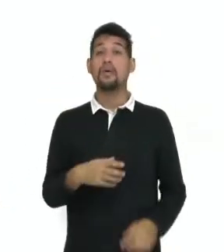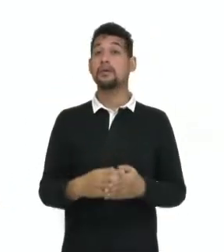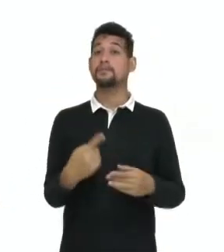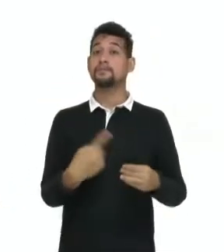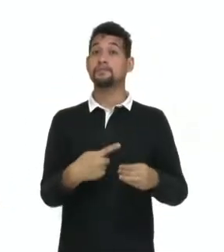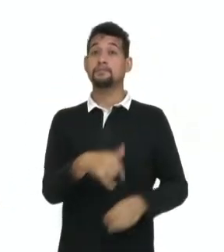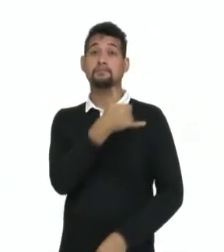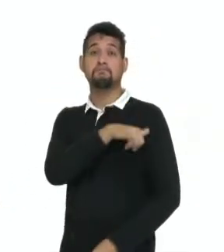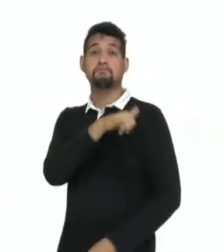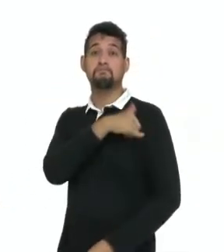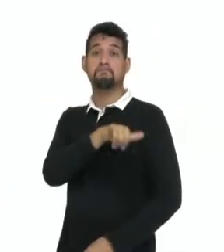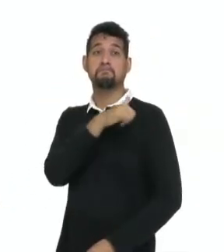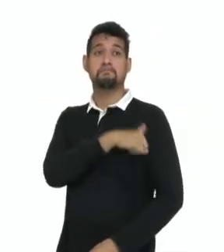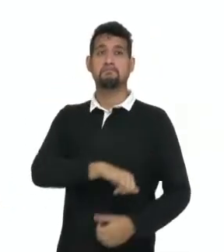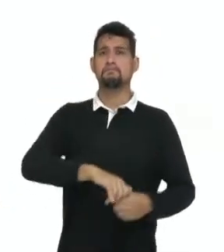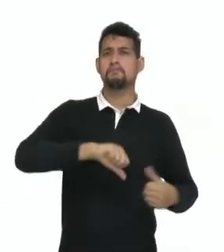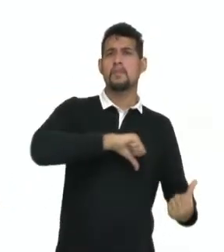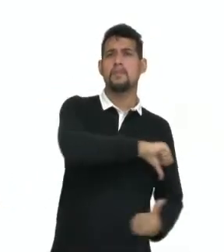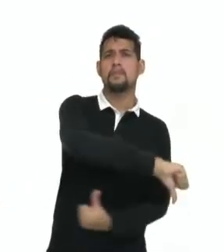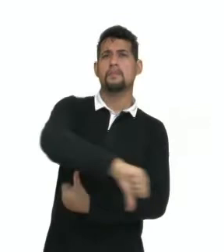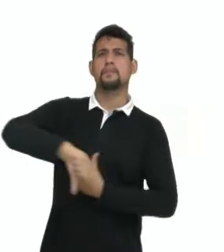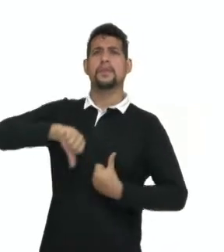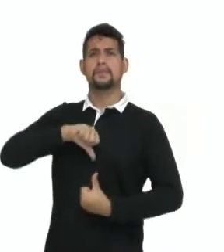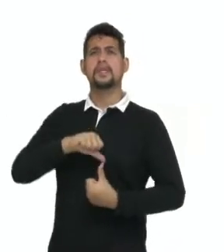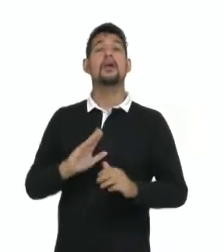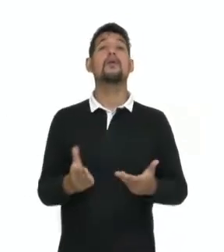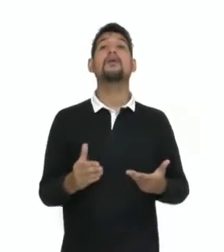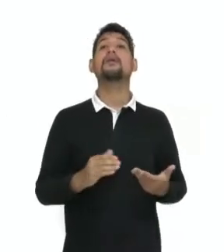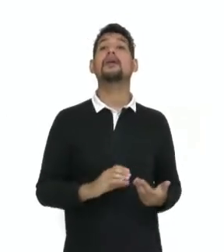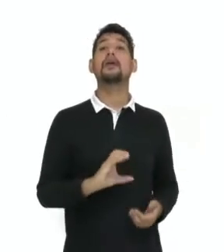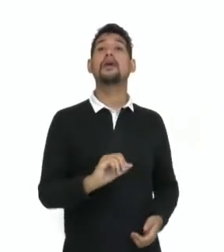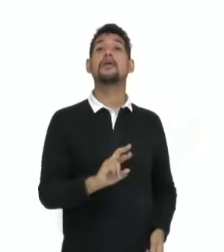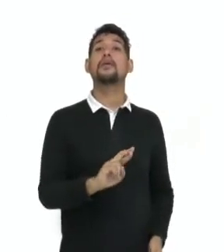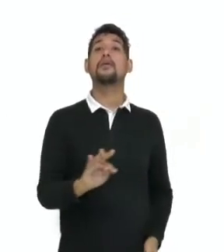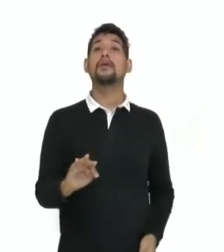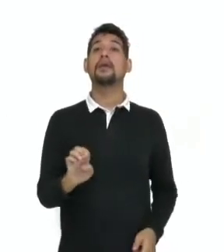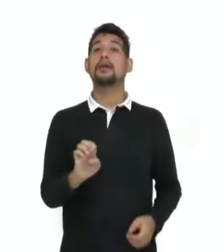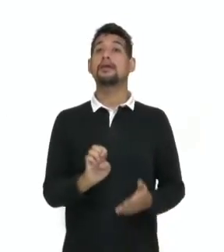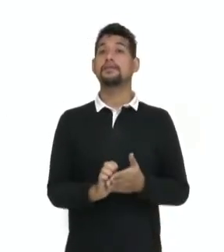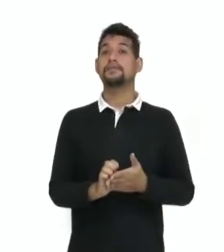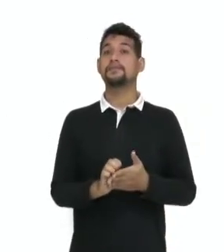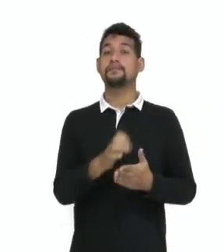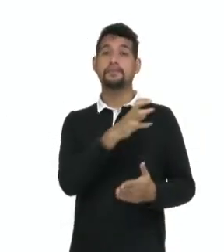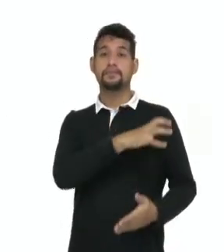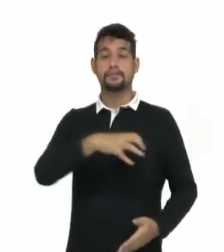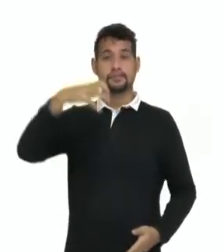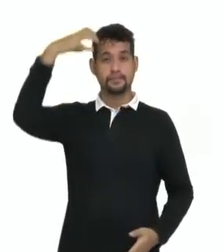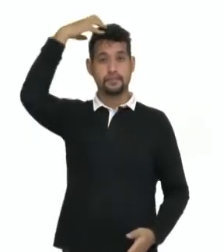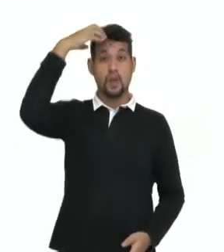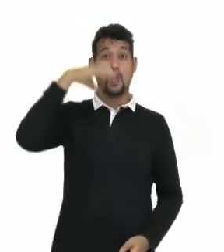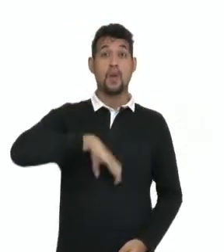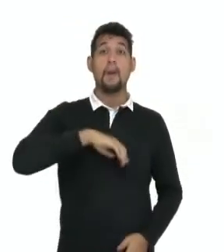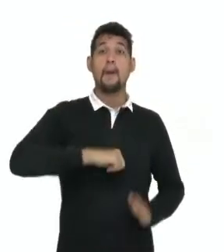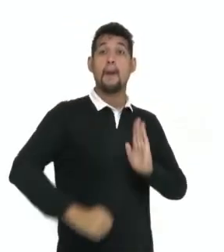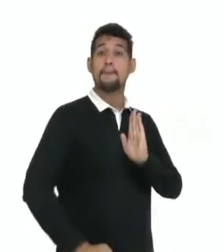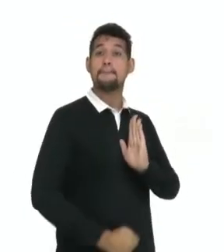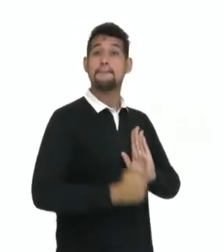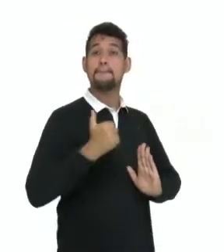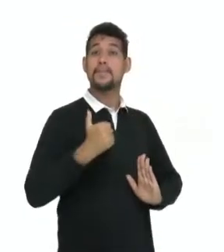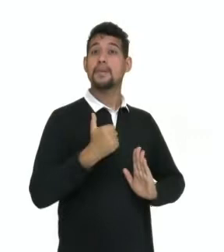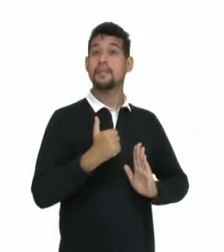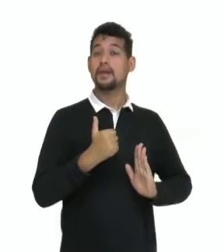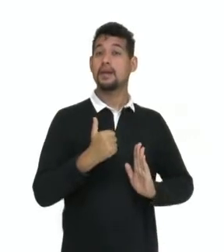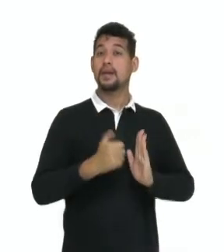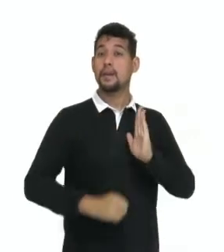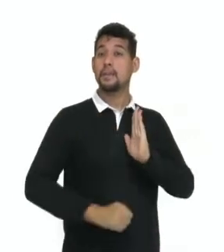Janeiro se transfigurara. Era agora a corte do reino português, a primeira monarquia da